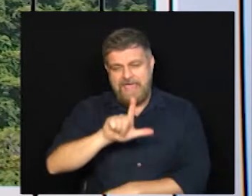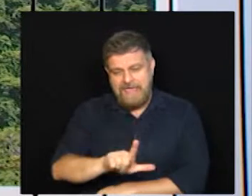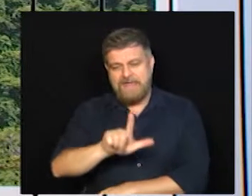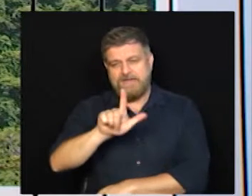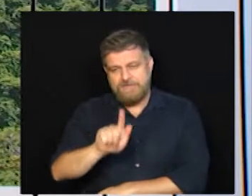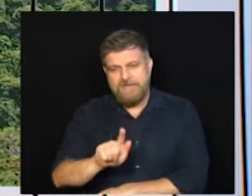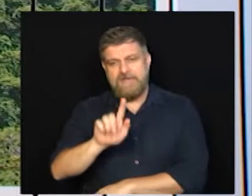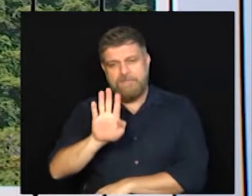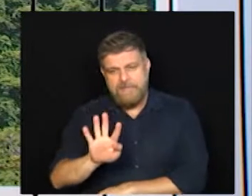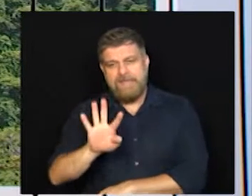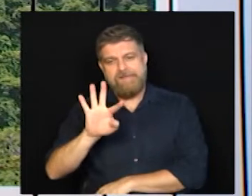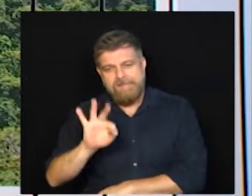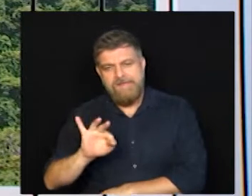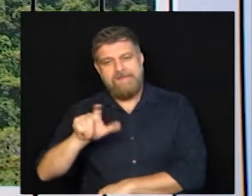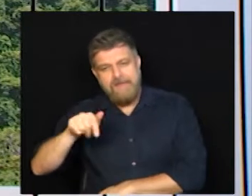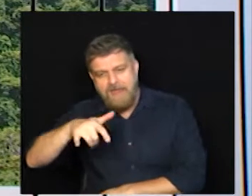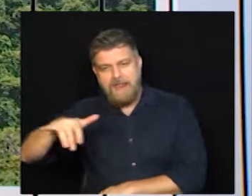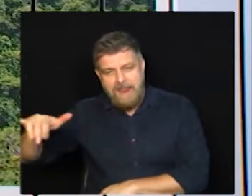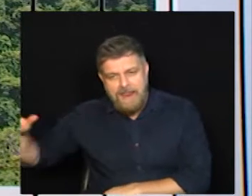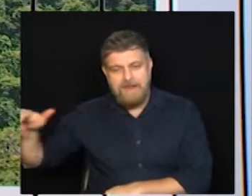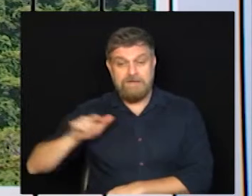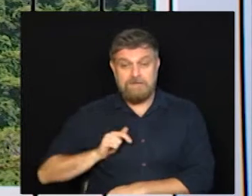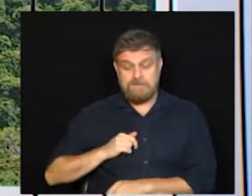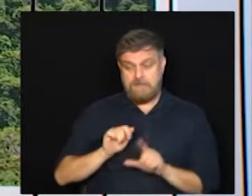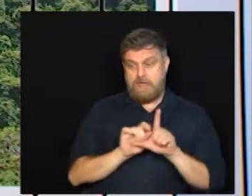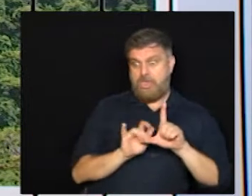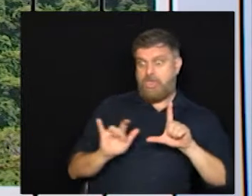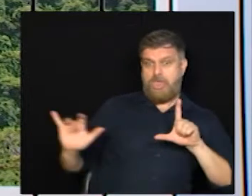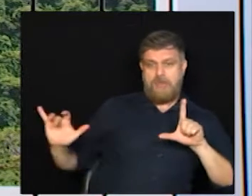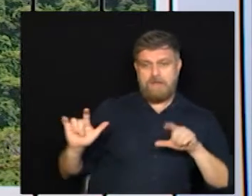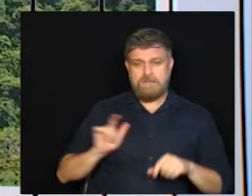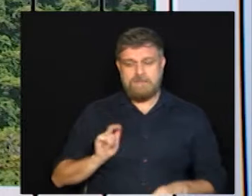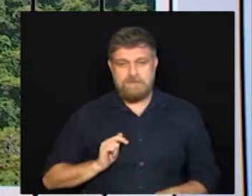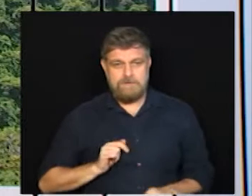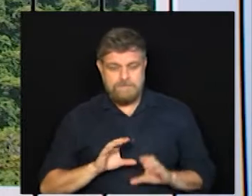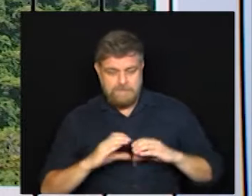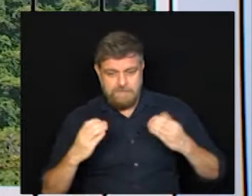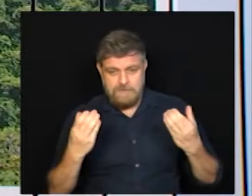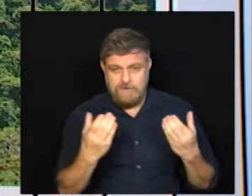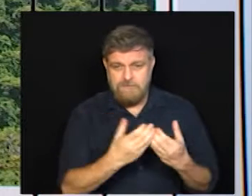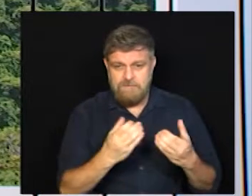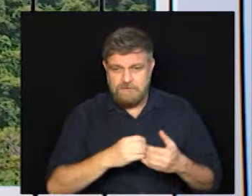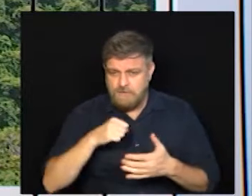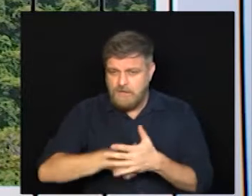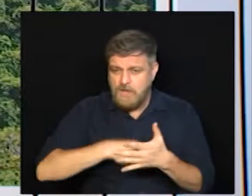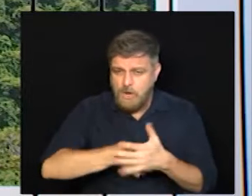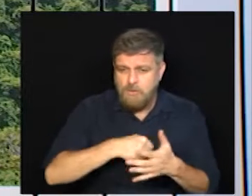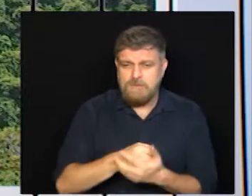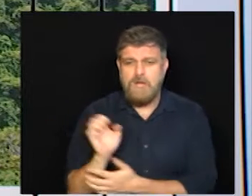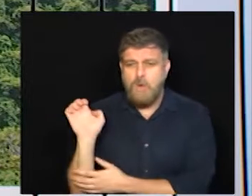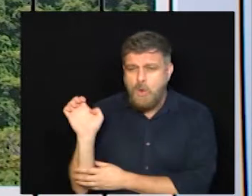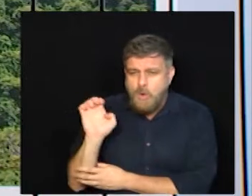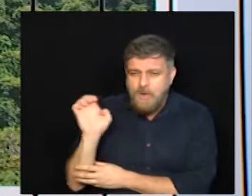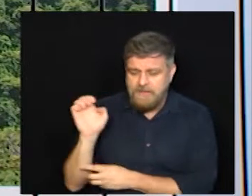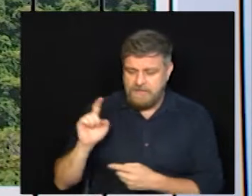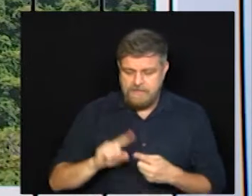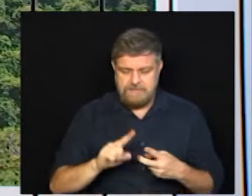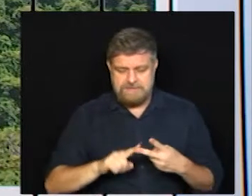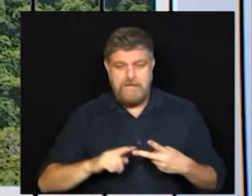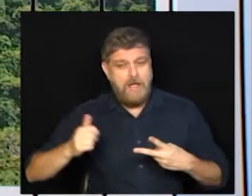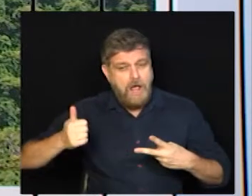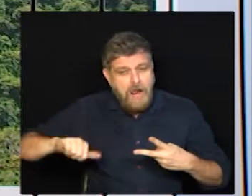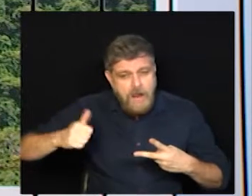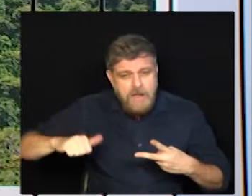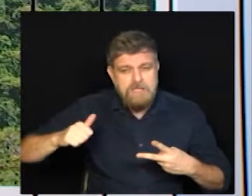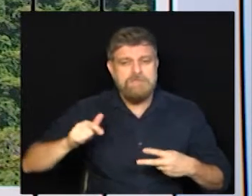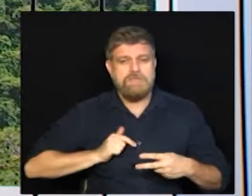gente tem um movimento, né, que ele tem maior visibilidade, que é o movimento dos gays, o movimento das mulheres lésbicas, que ele